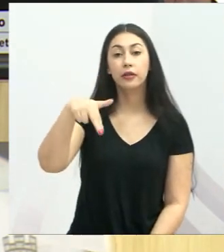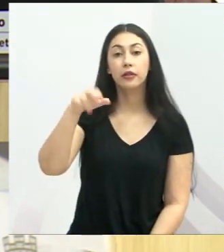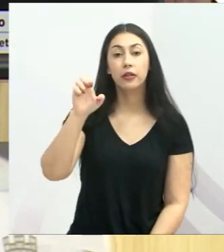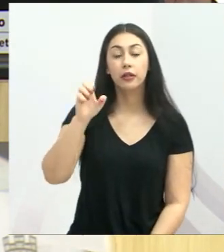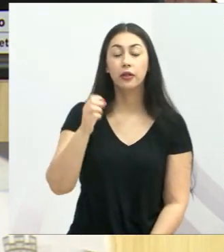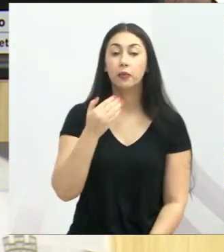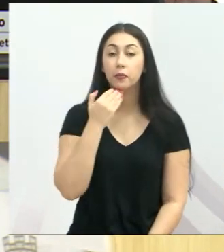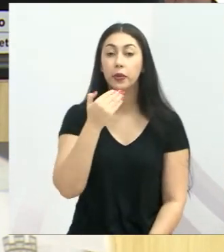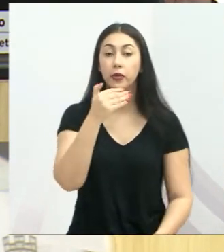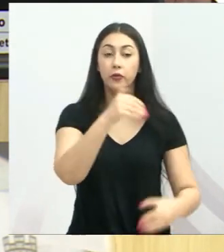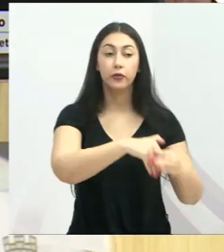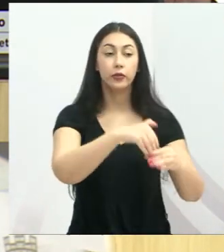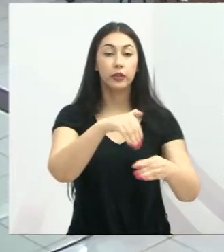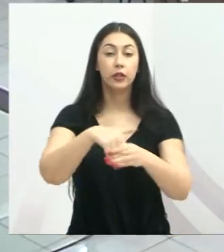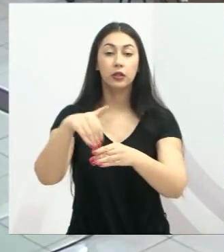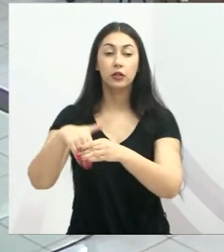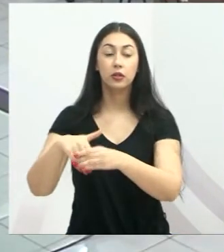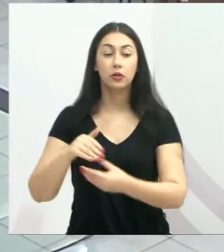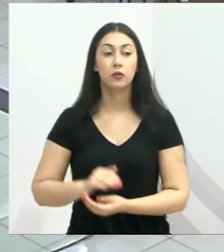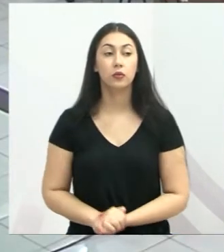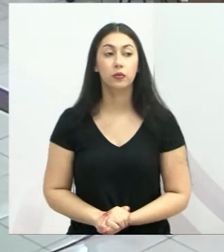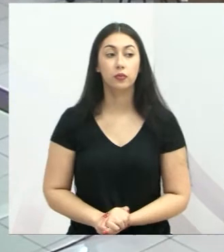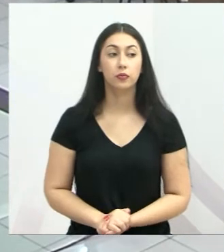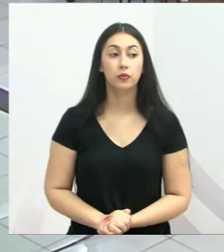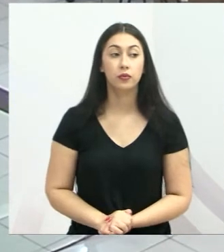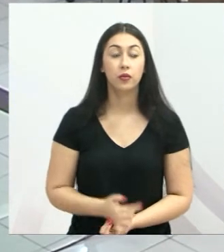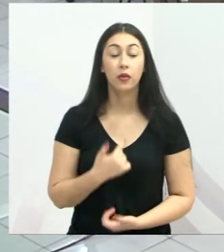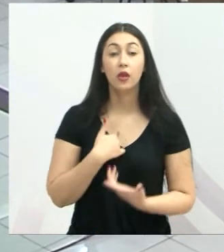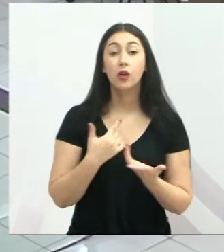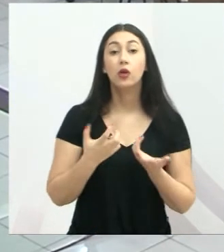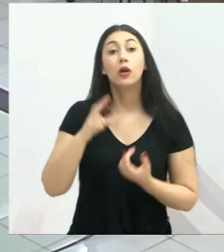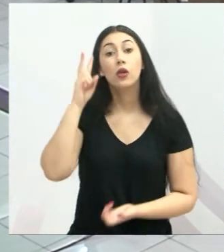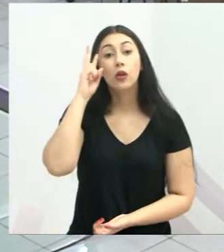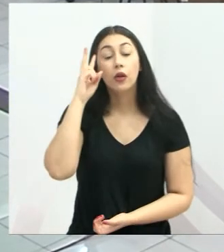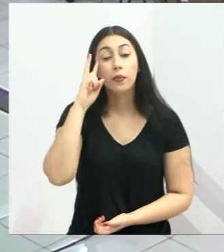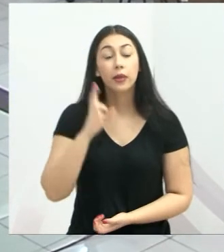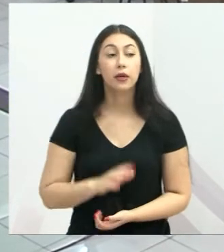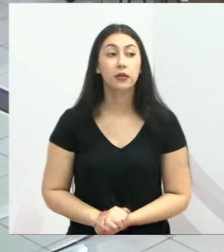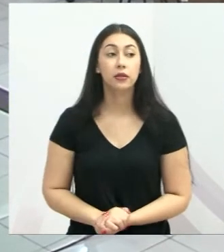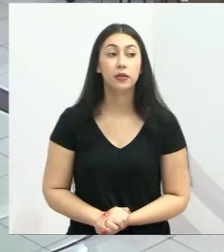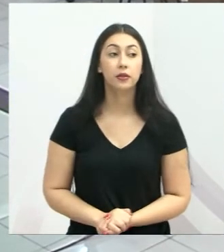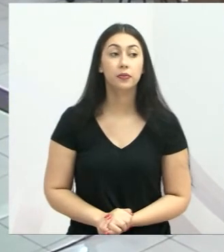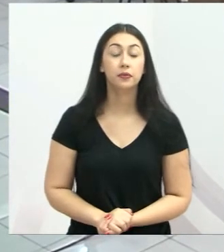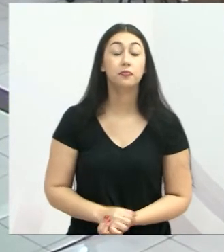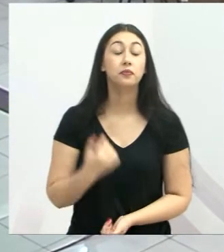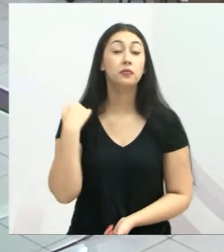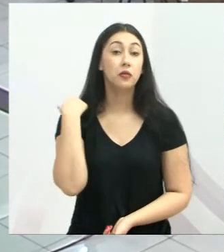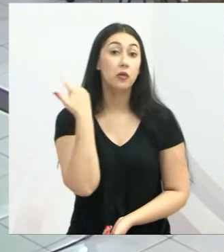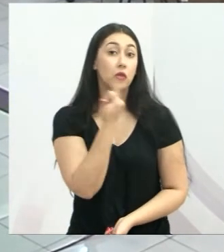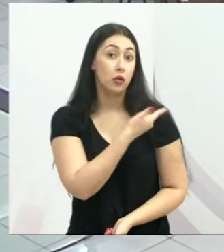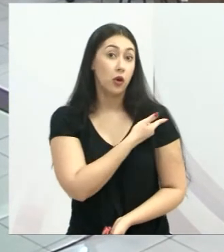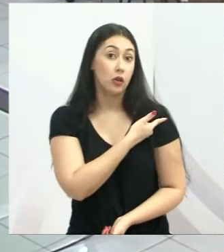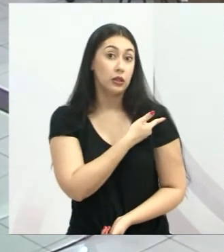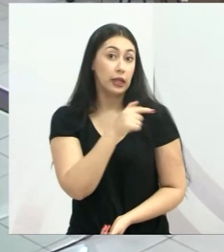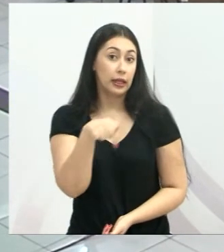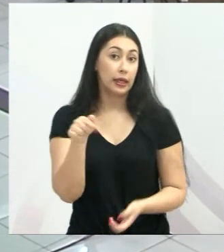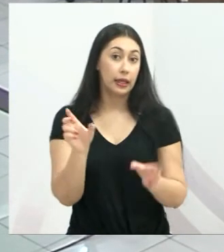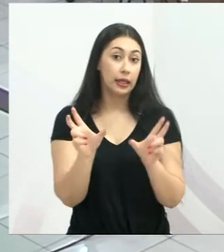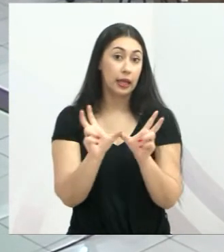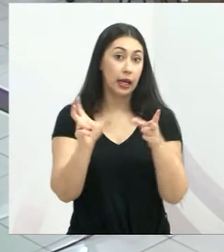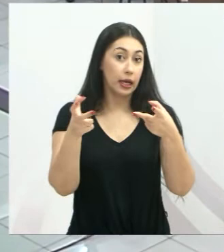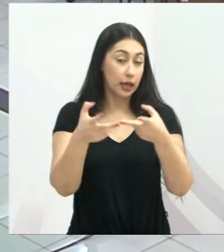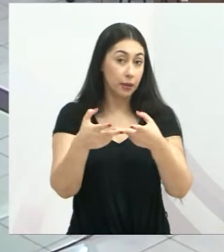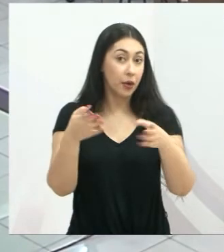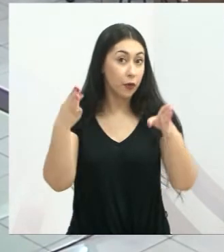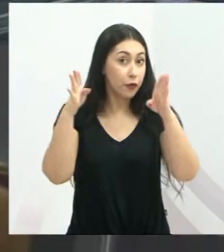a votação do requerimento. Senhor presidente, quero lembrar que nós tivemos a Câmara fechada, mas os